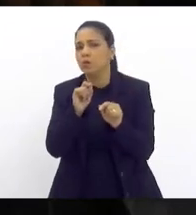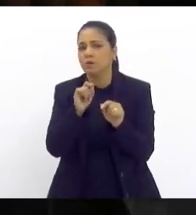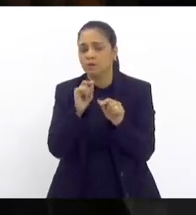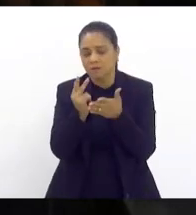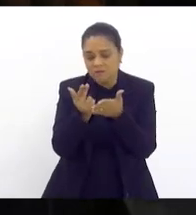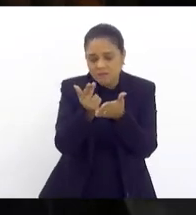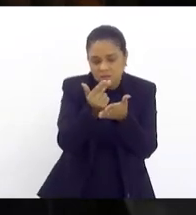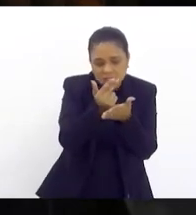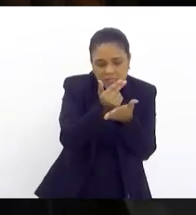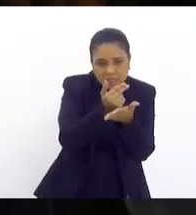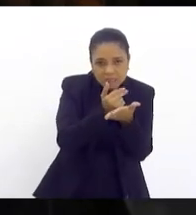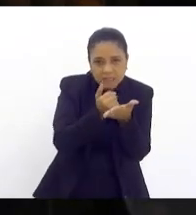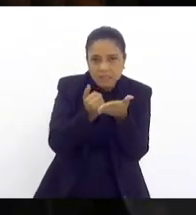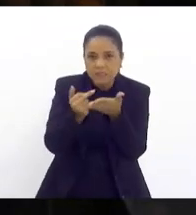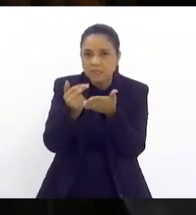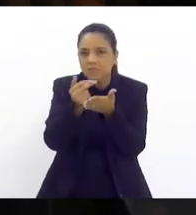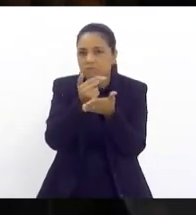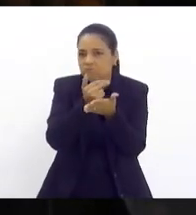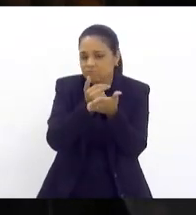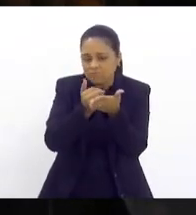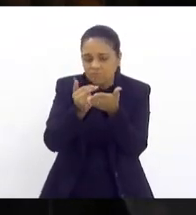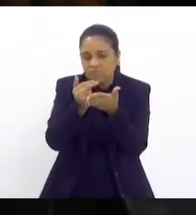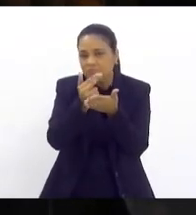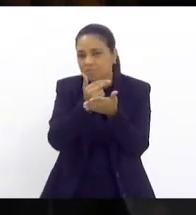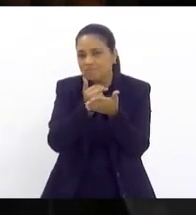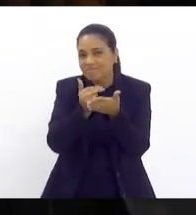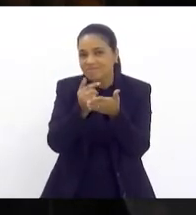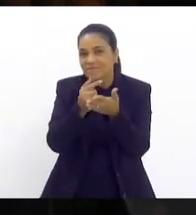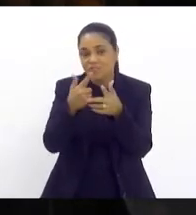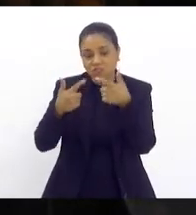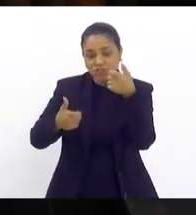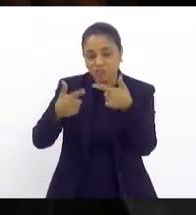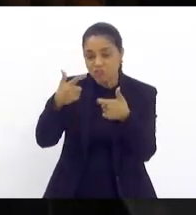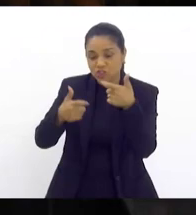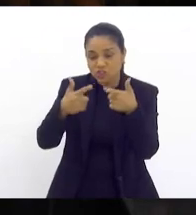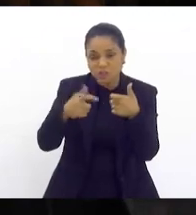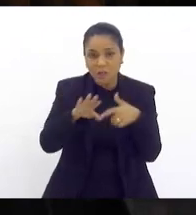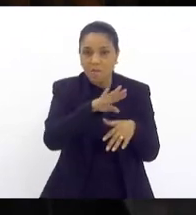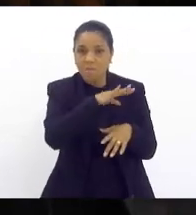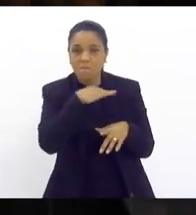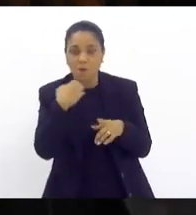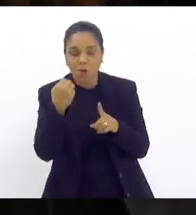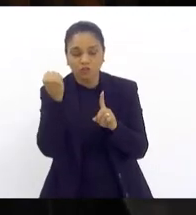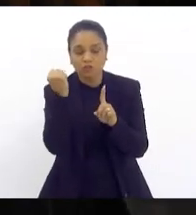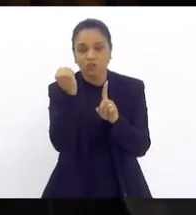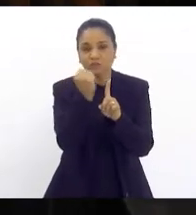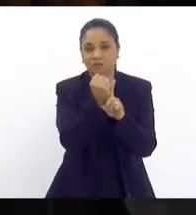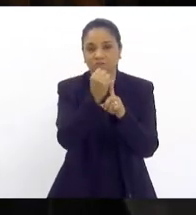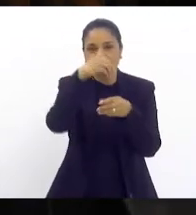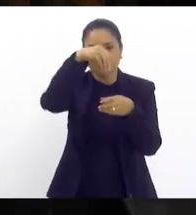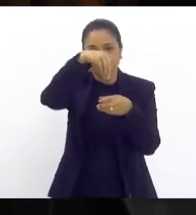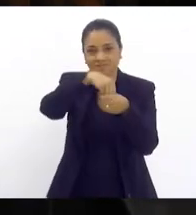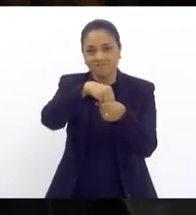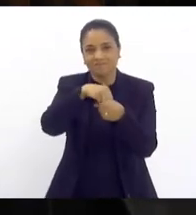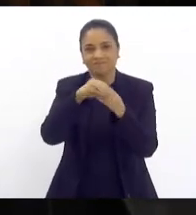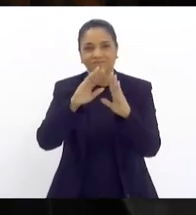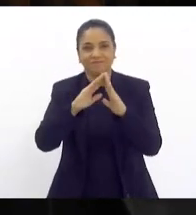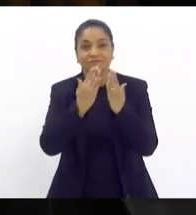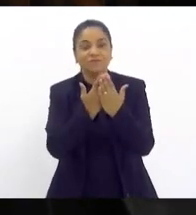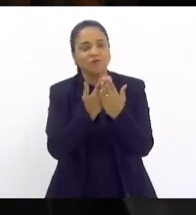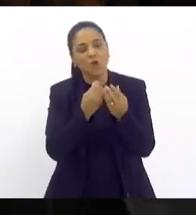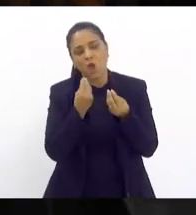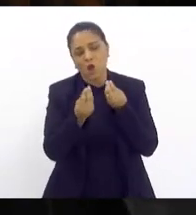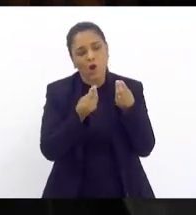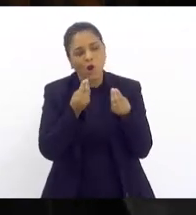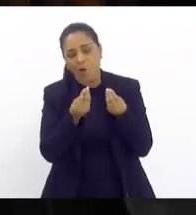onde eles desenhavam o quê onde eles desenhavam tiroteios e assassinatos dentro da escola como é que uma